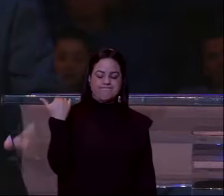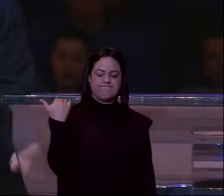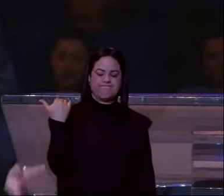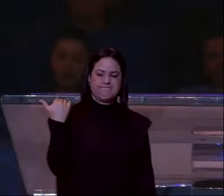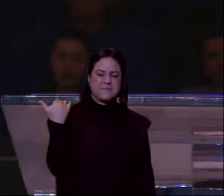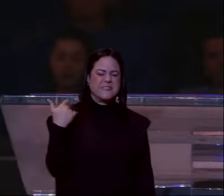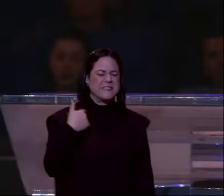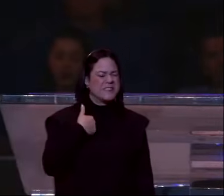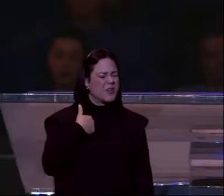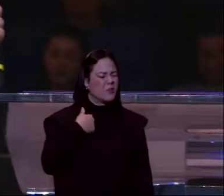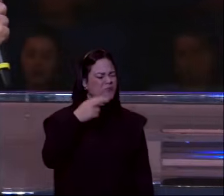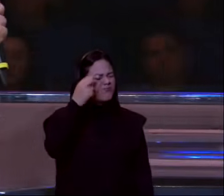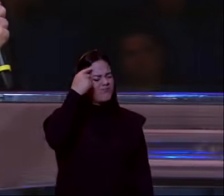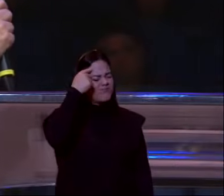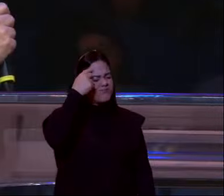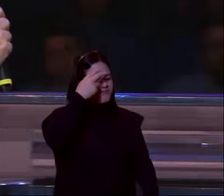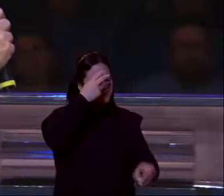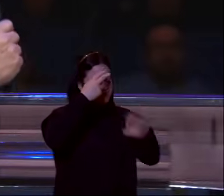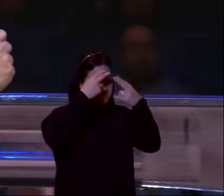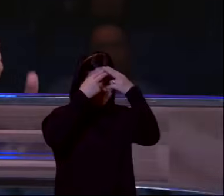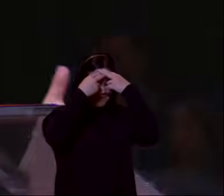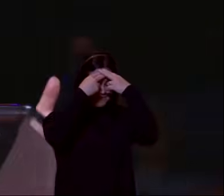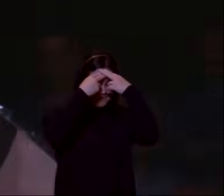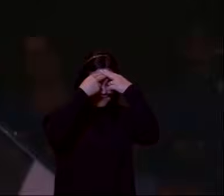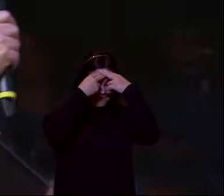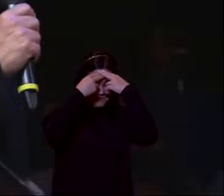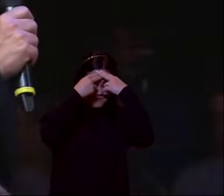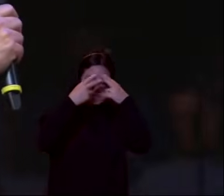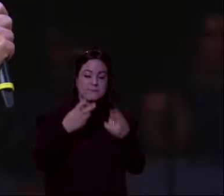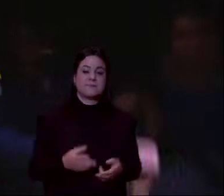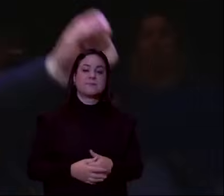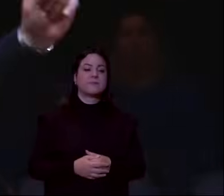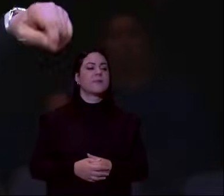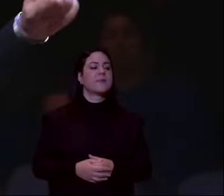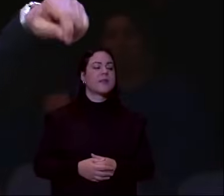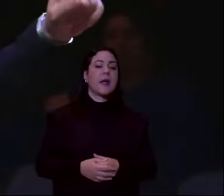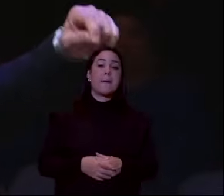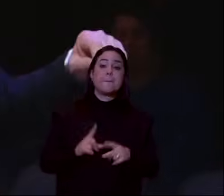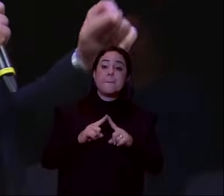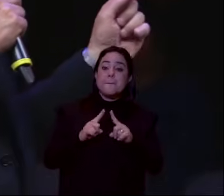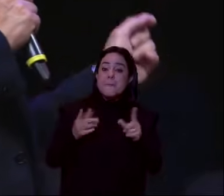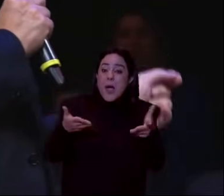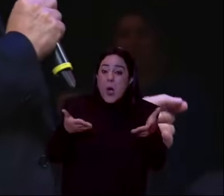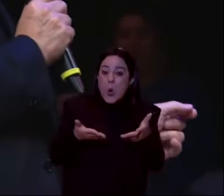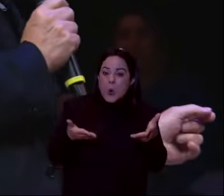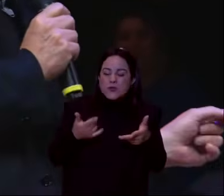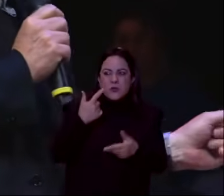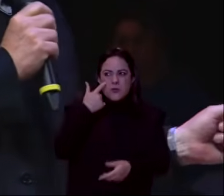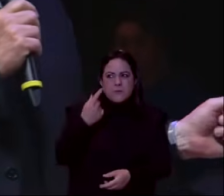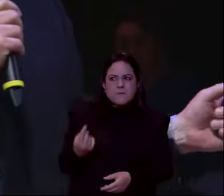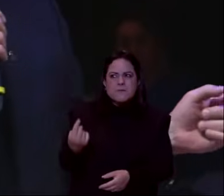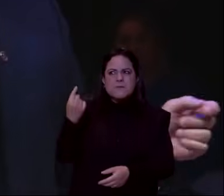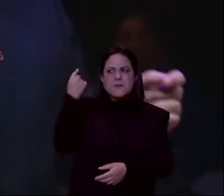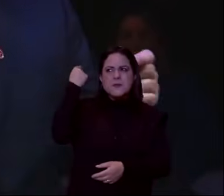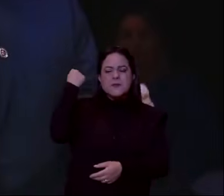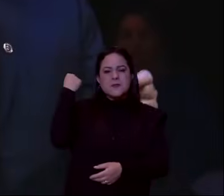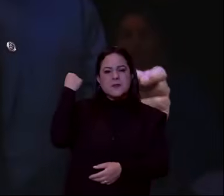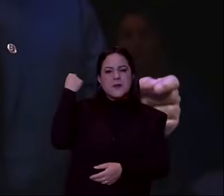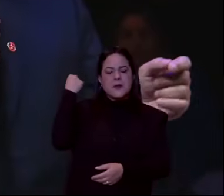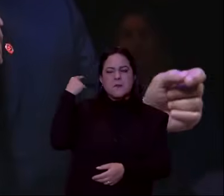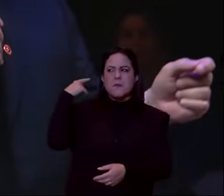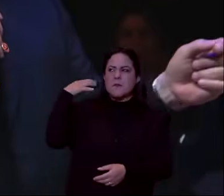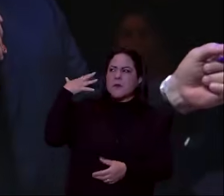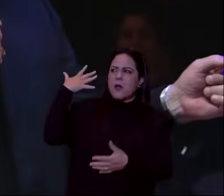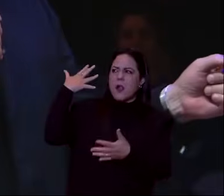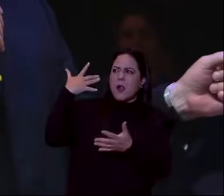e aquilo ficou na minha mente. Aí no momento do compartilhar, ele diz: mas hoje, quando eu olho para trás, eu vejo